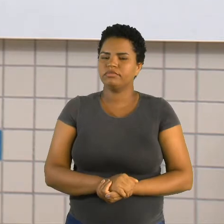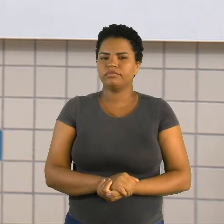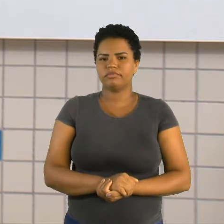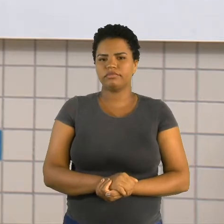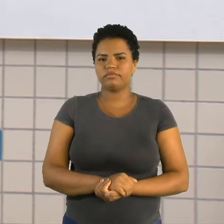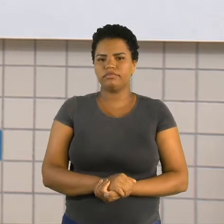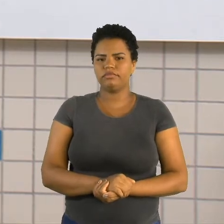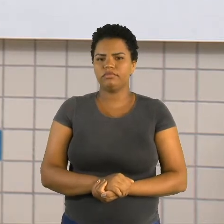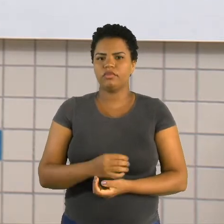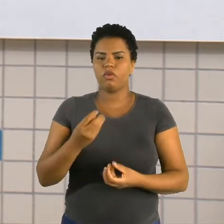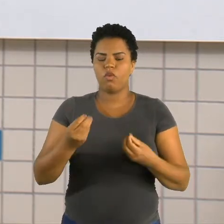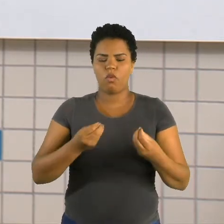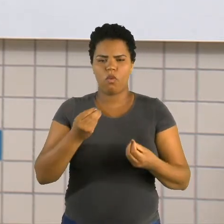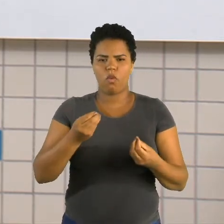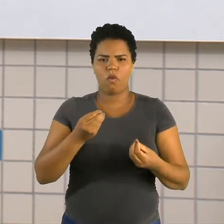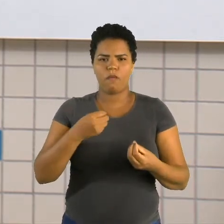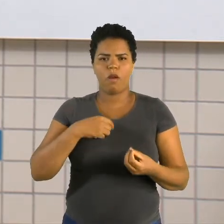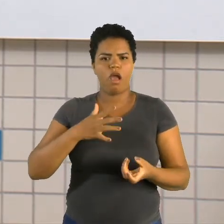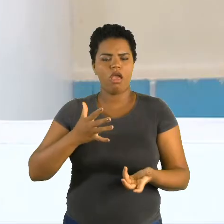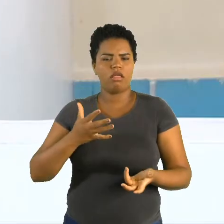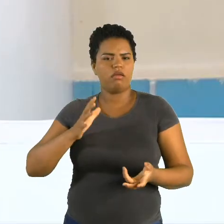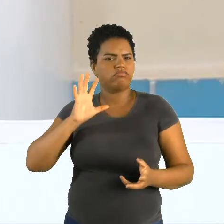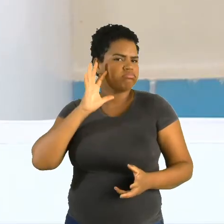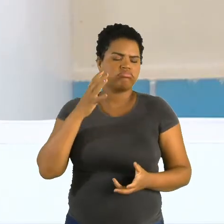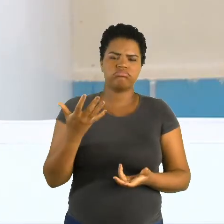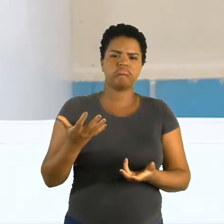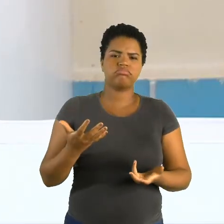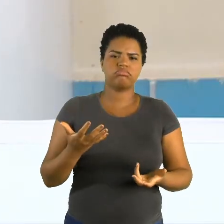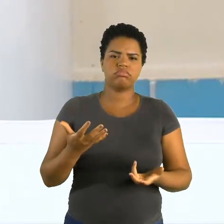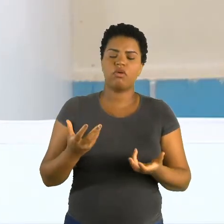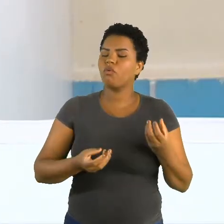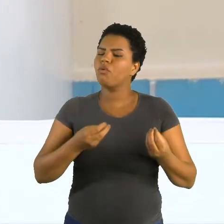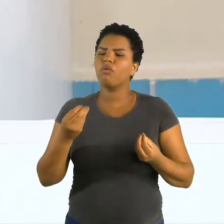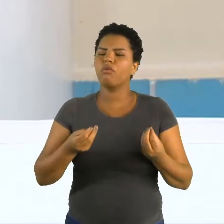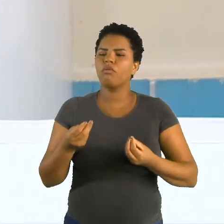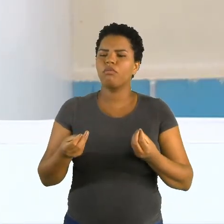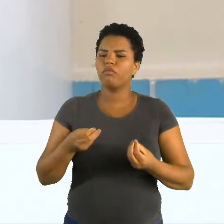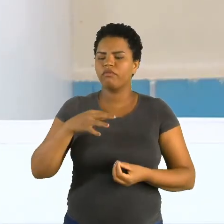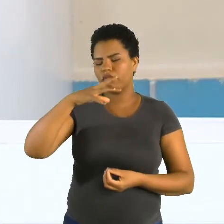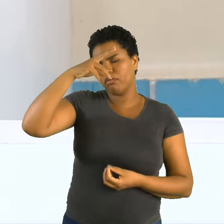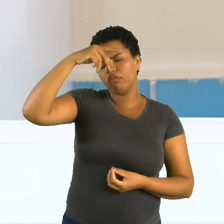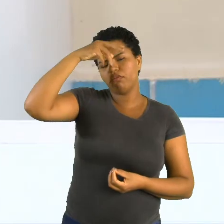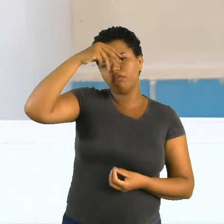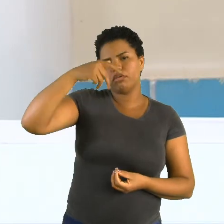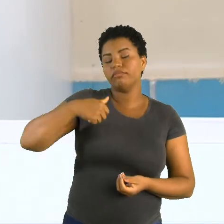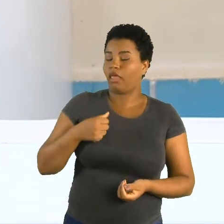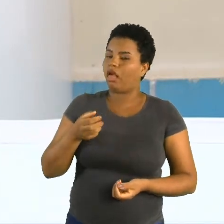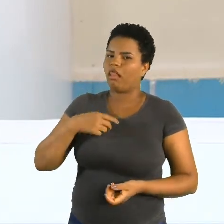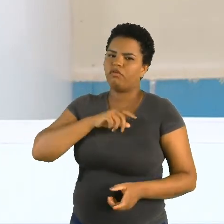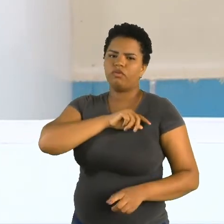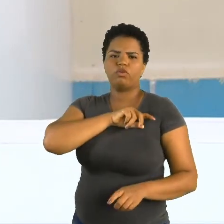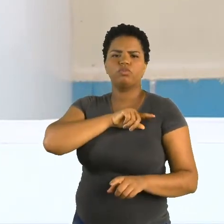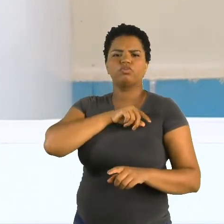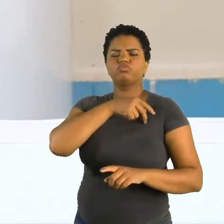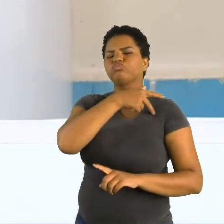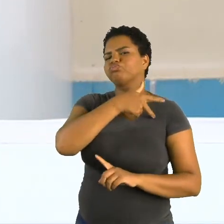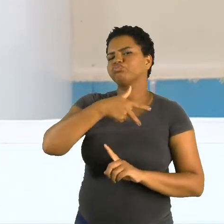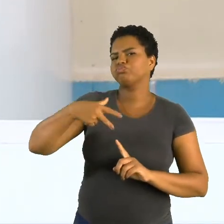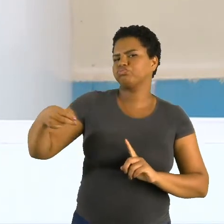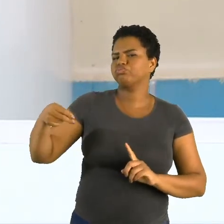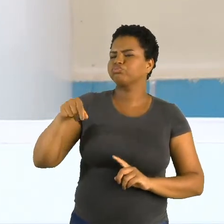ela reagiu no segundo quadradinho? Como que foi, Fava? Ela foi lá tirar satisfação, porque a